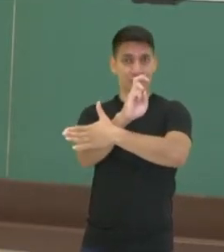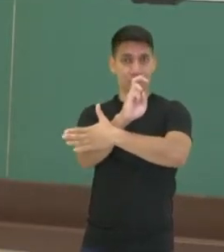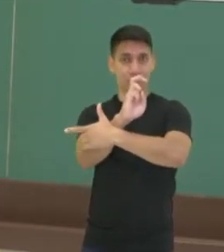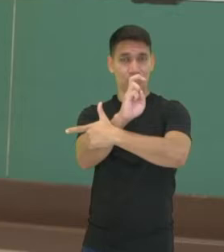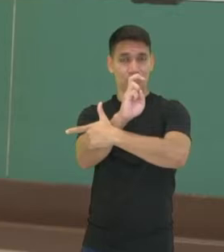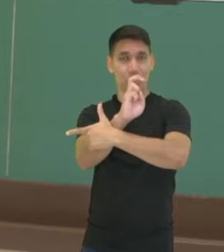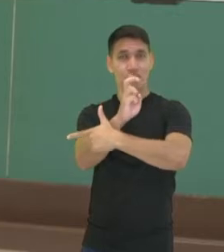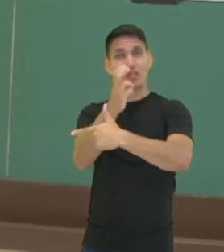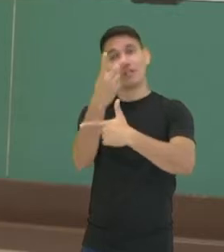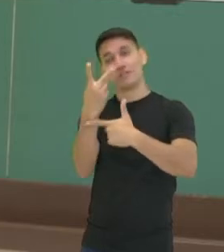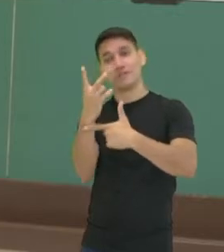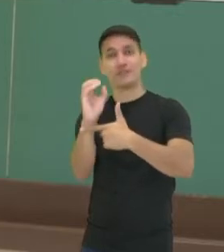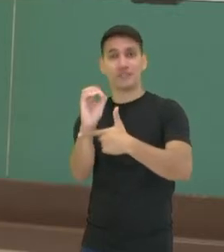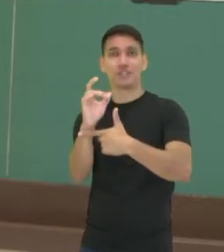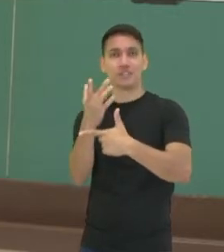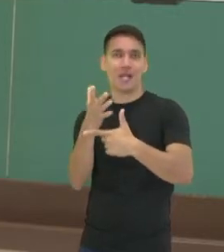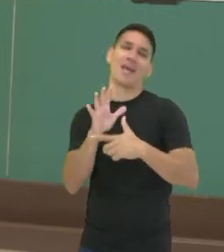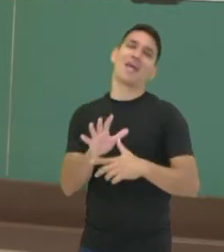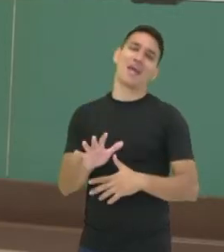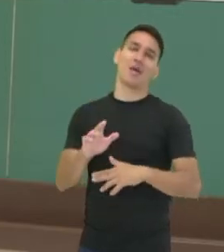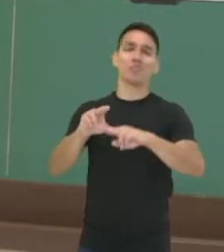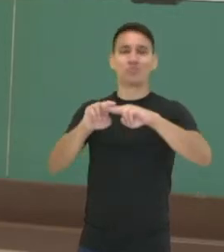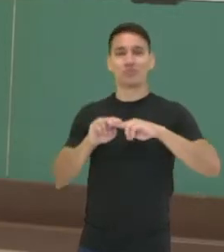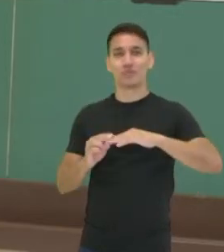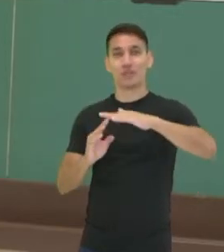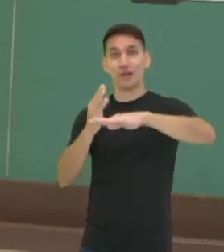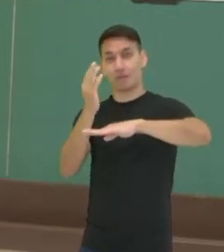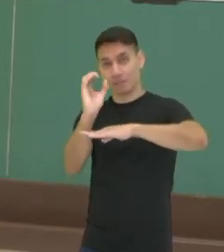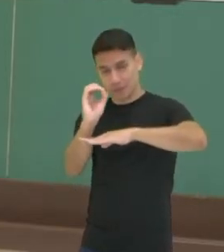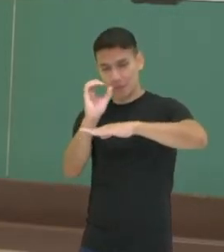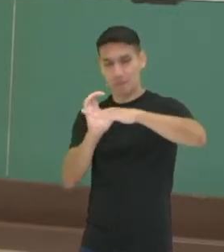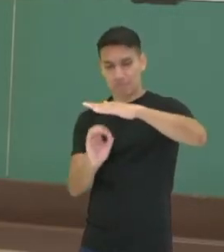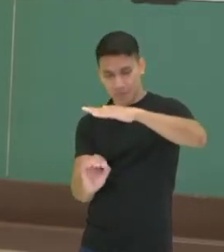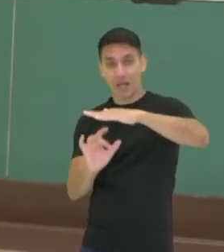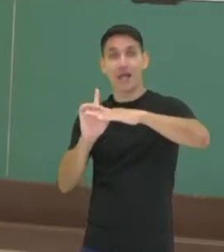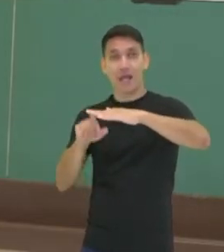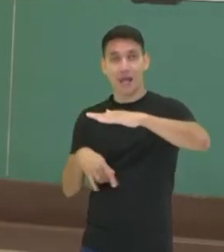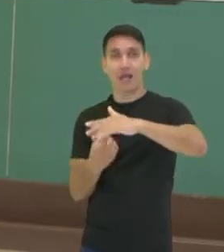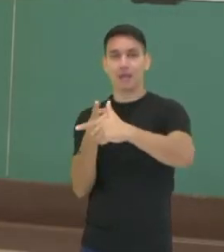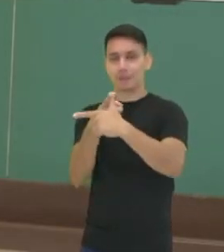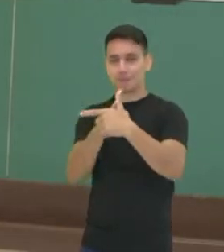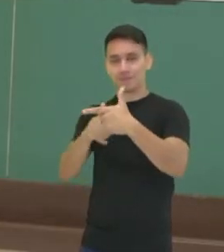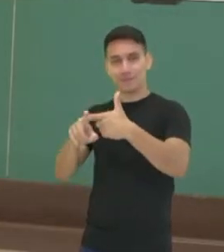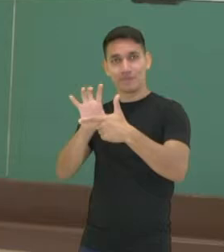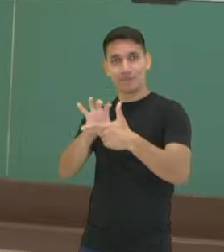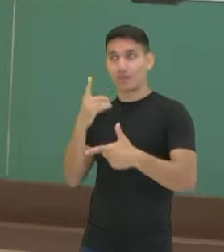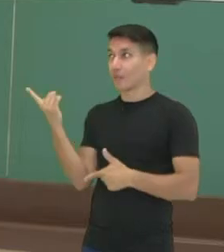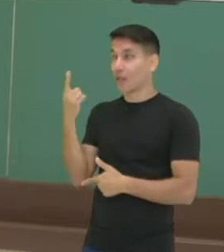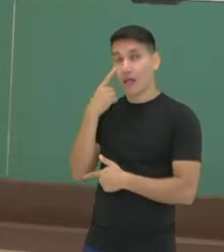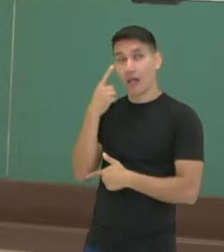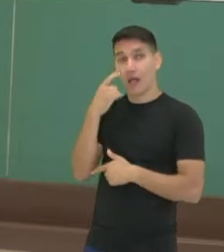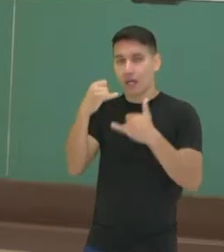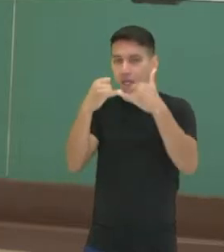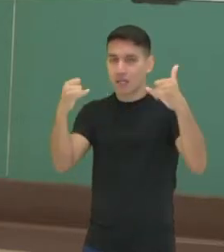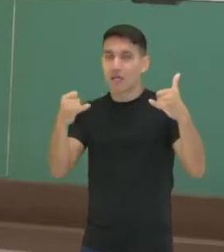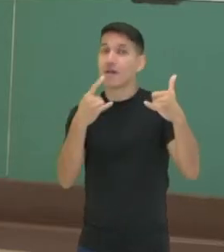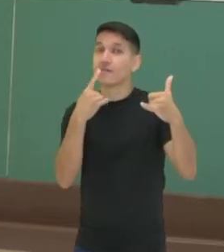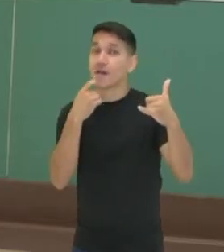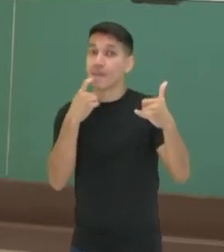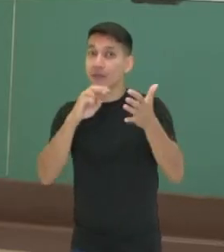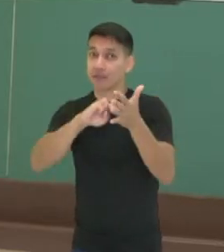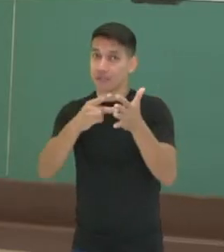isso mesmo, a fração ela é uma divisão, tá bom? Esse traço aqui em vermelhinho significa divisão. Então,